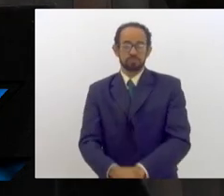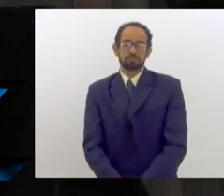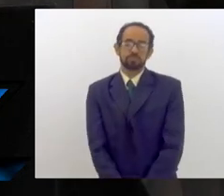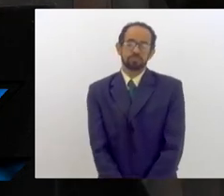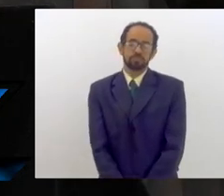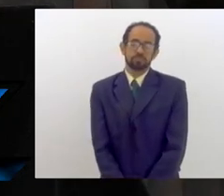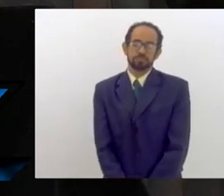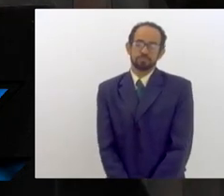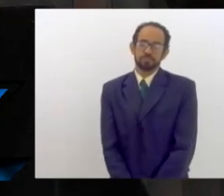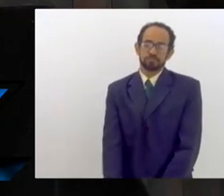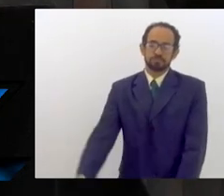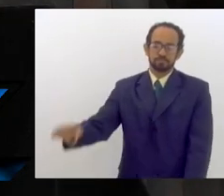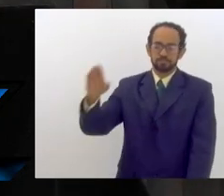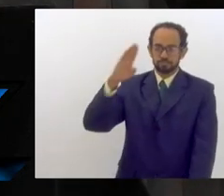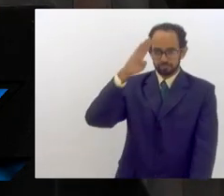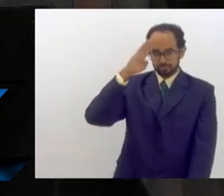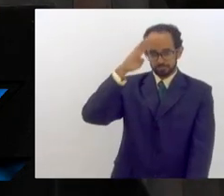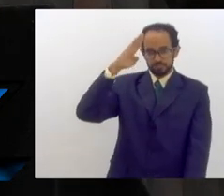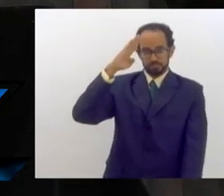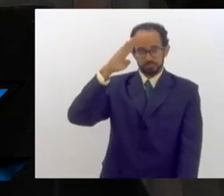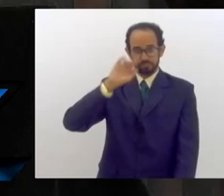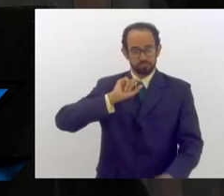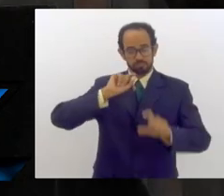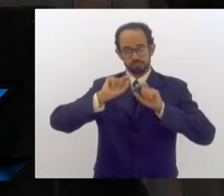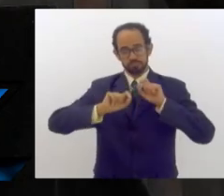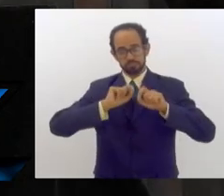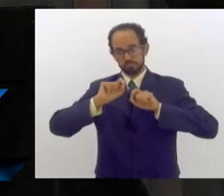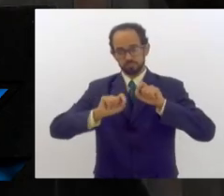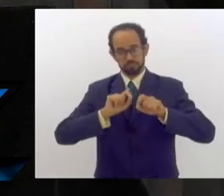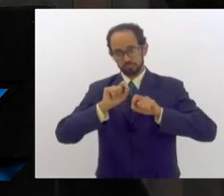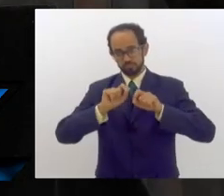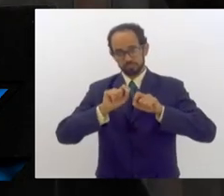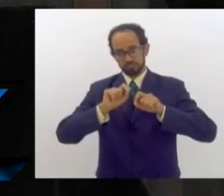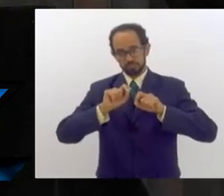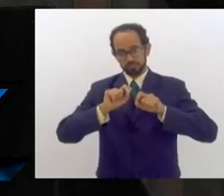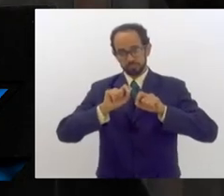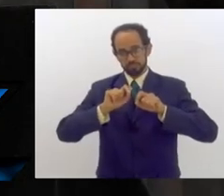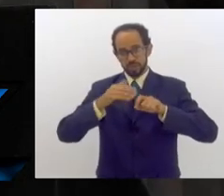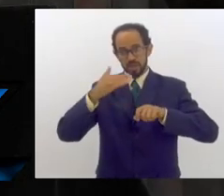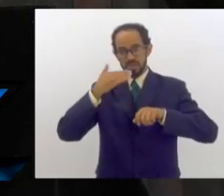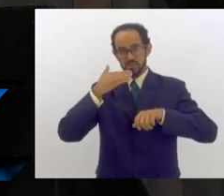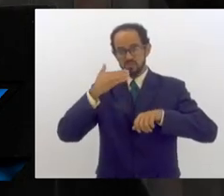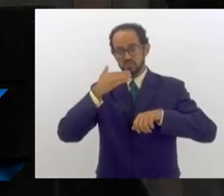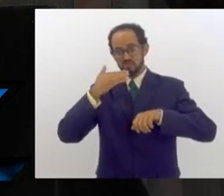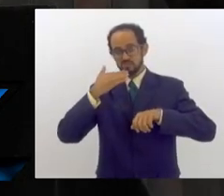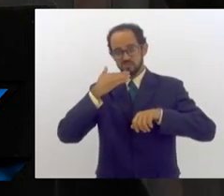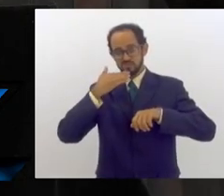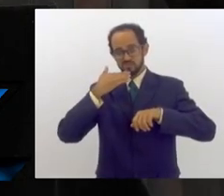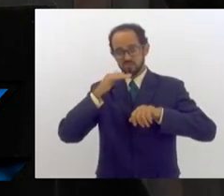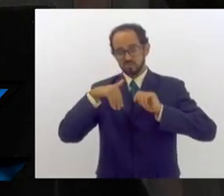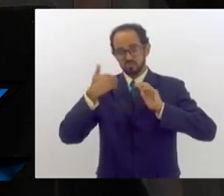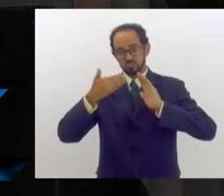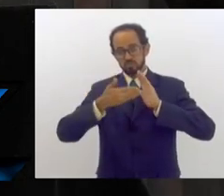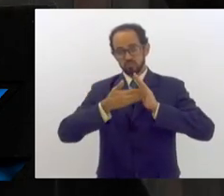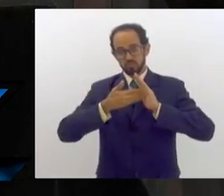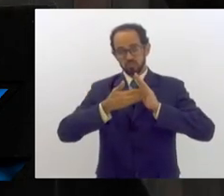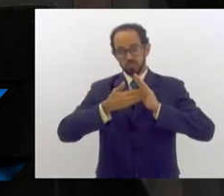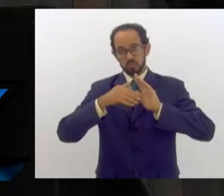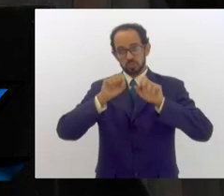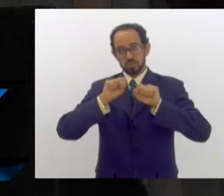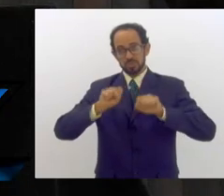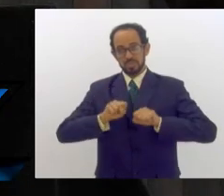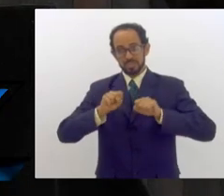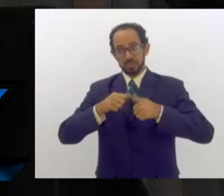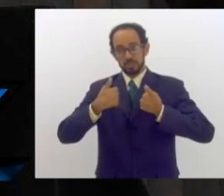mas principalmente por uma distorção total para o sistema ônibus